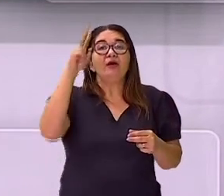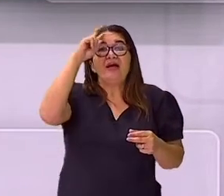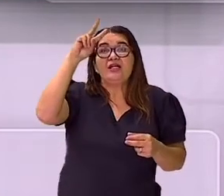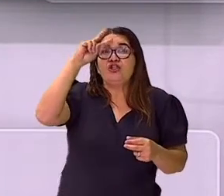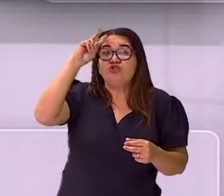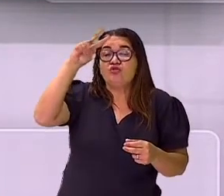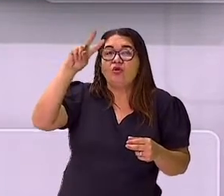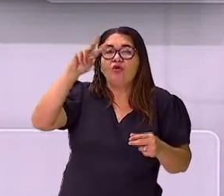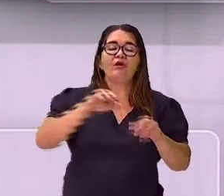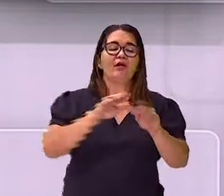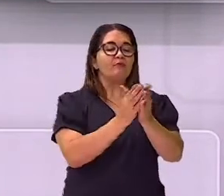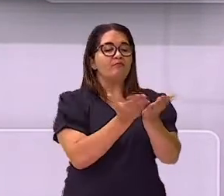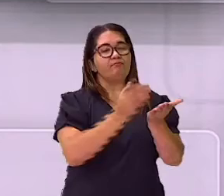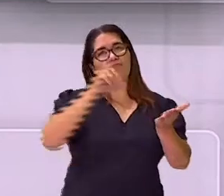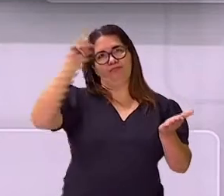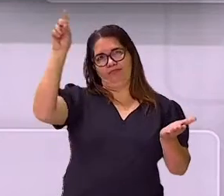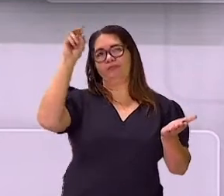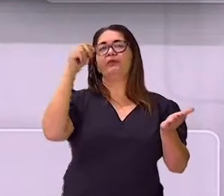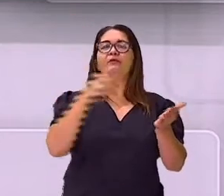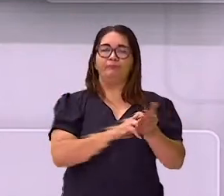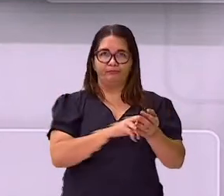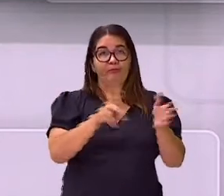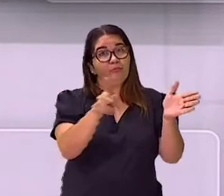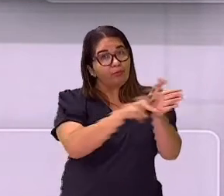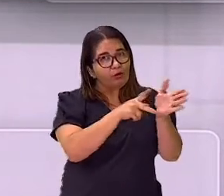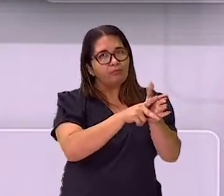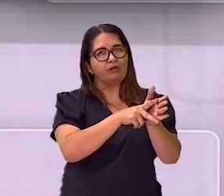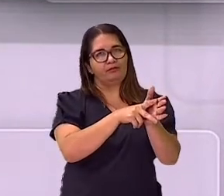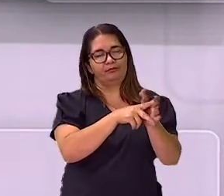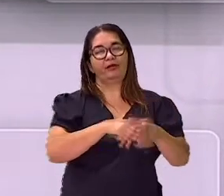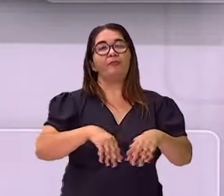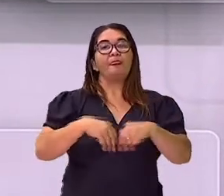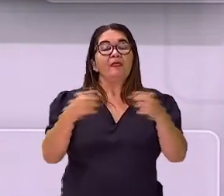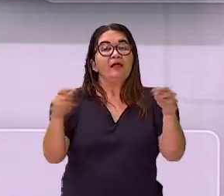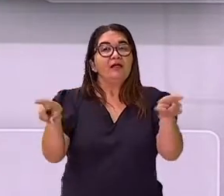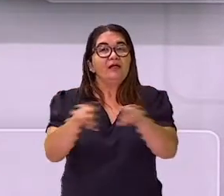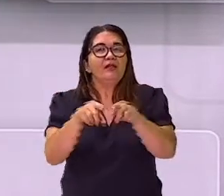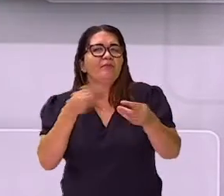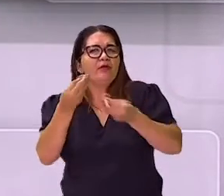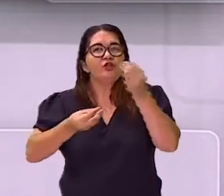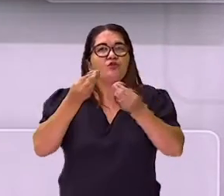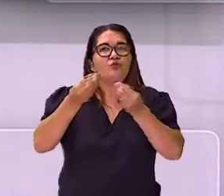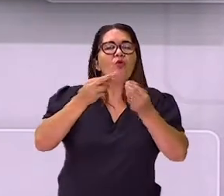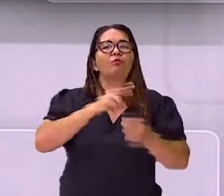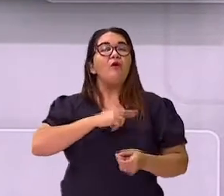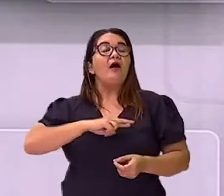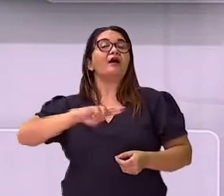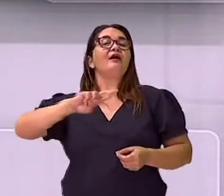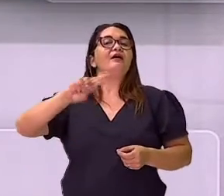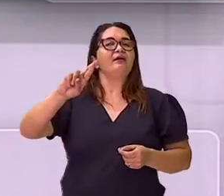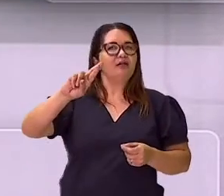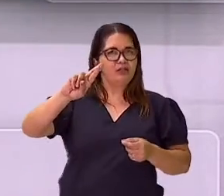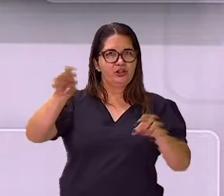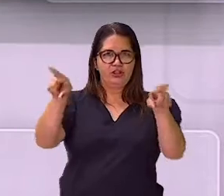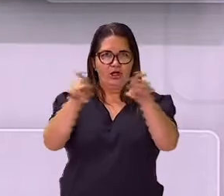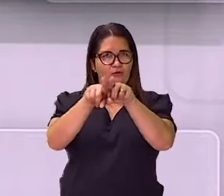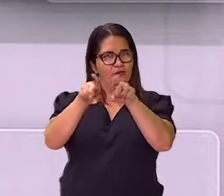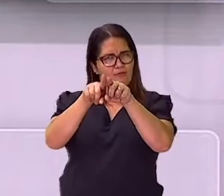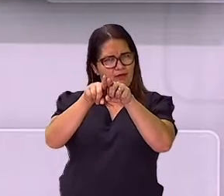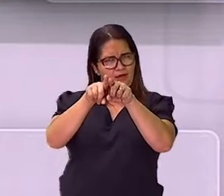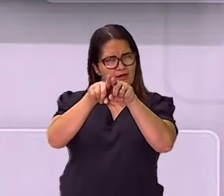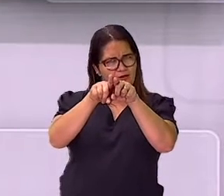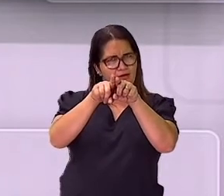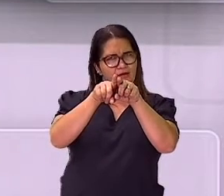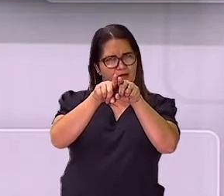ele chegou a ter uma certa autonomia religiosa dentro do Império